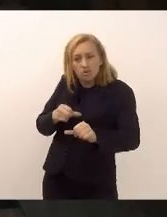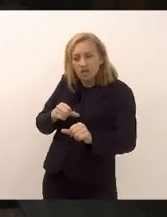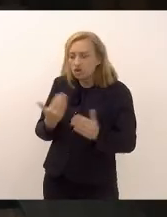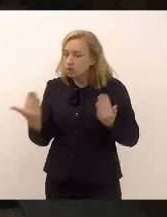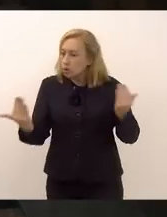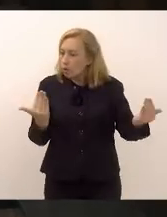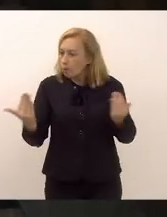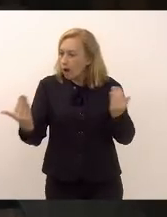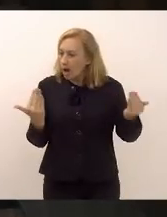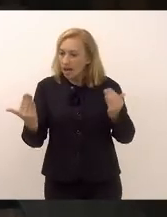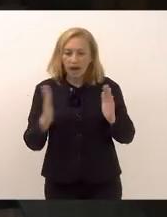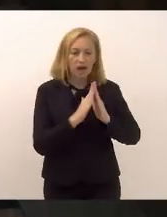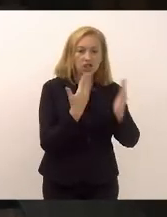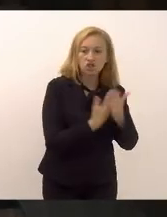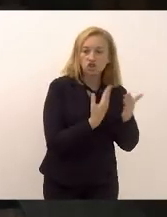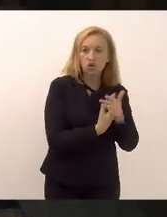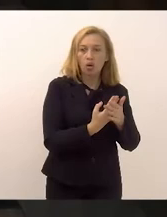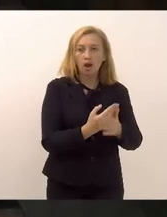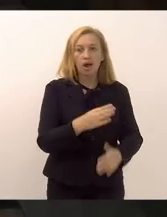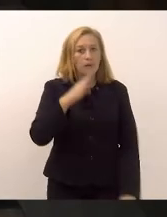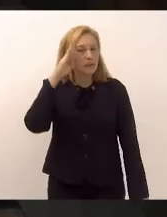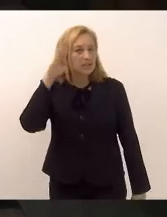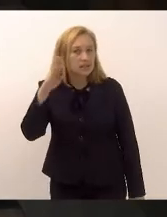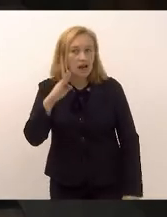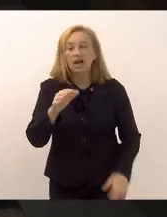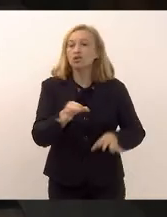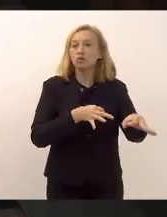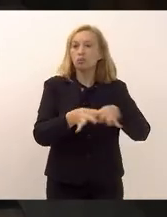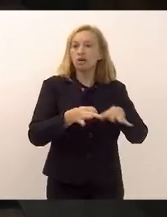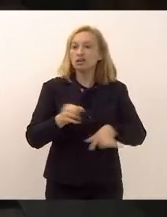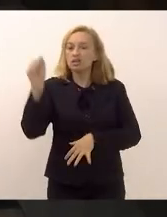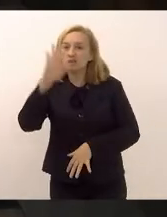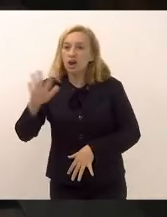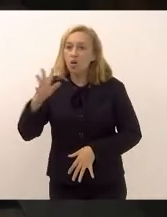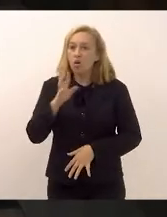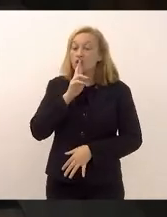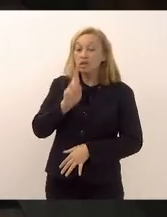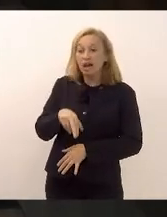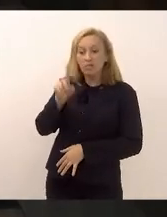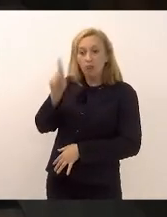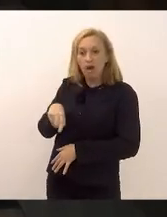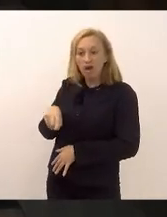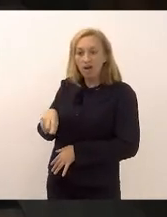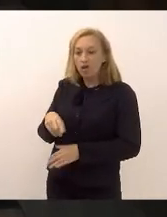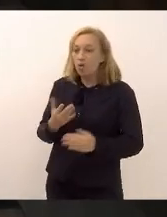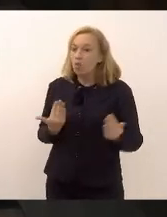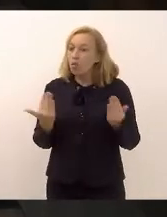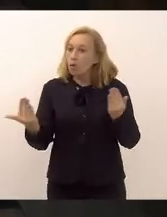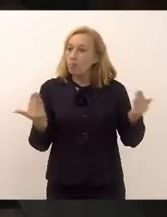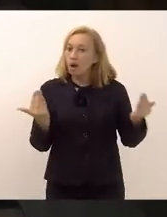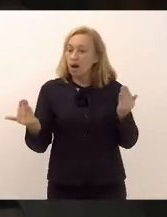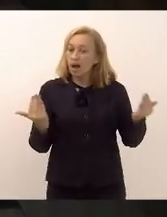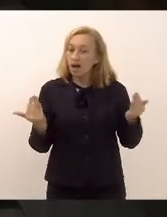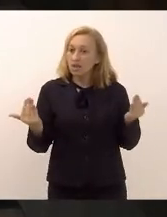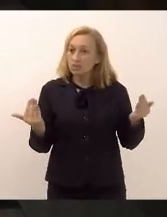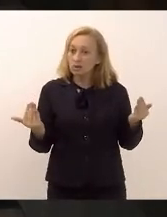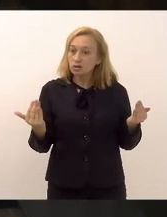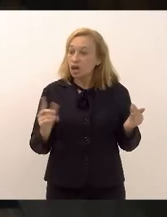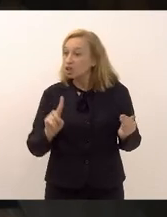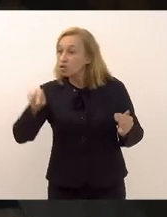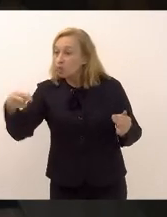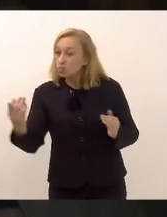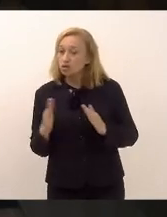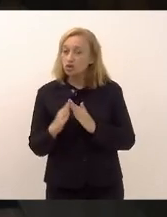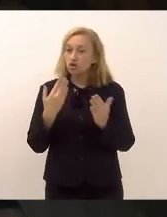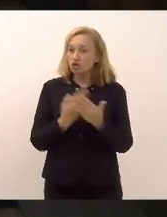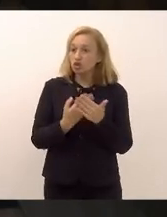compara mesmo as escolas militares no plano nacional e o resultado delas são resultados compatíveis com outras